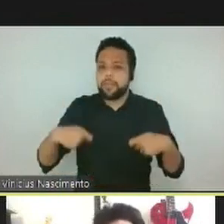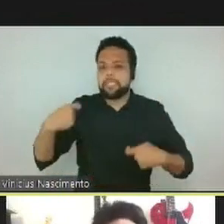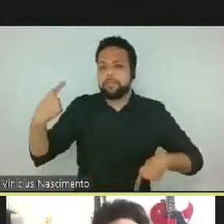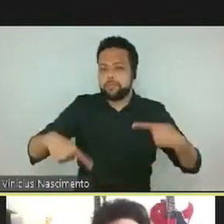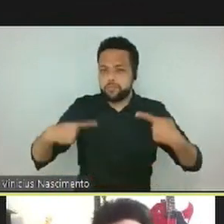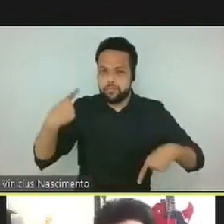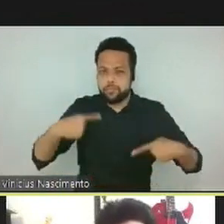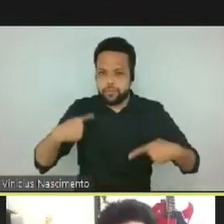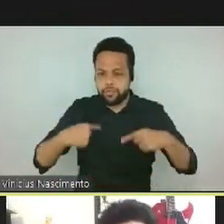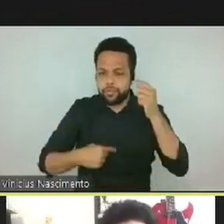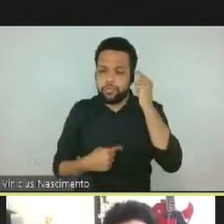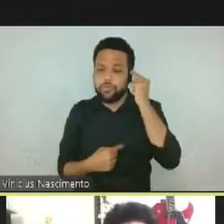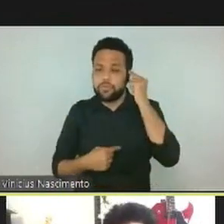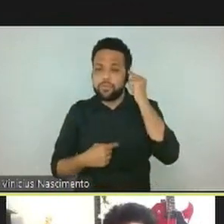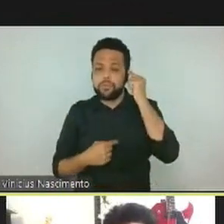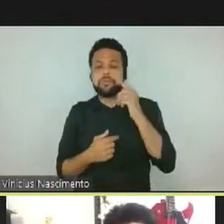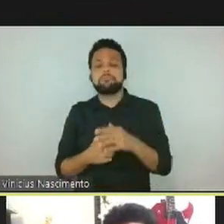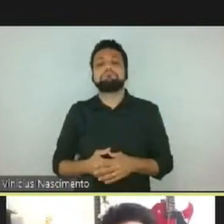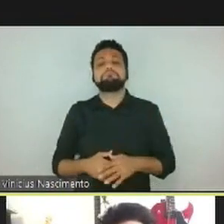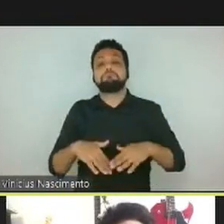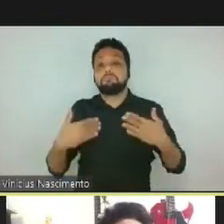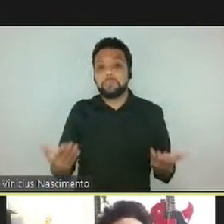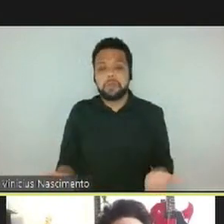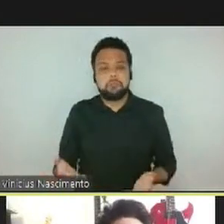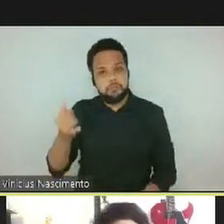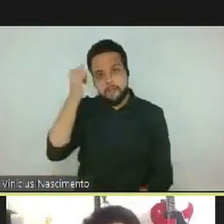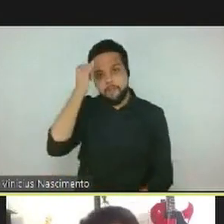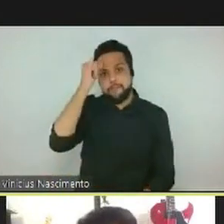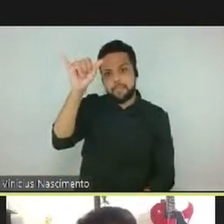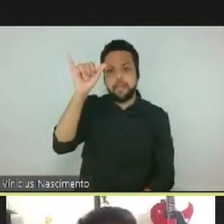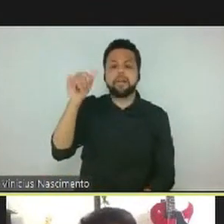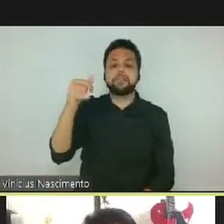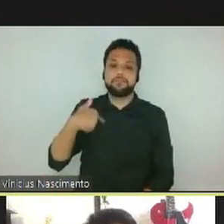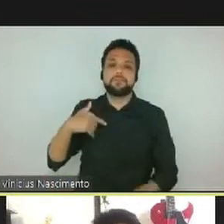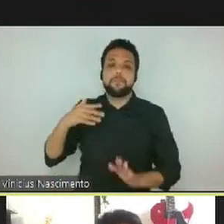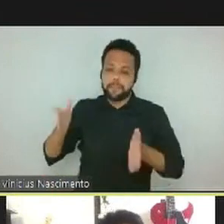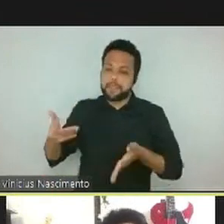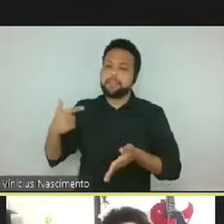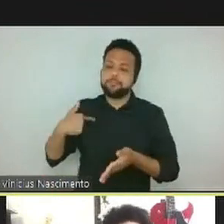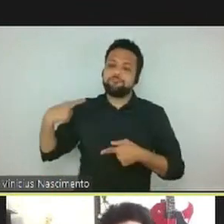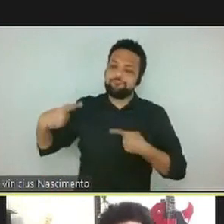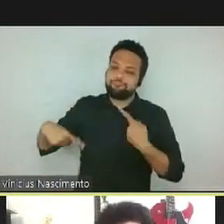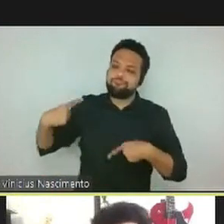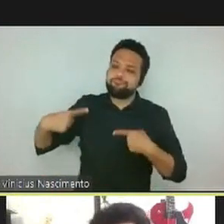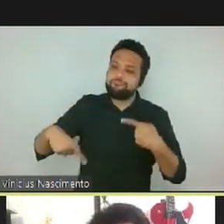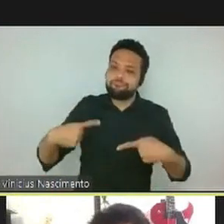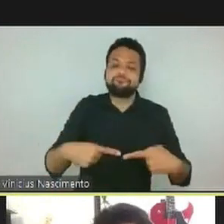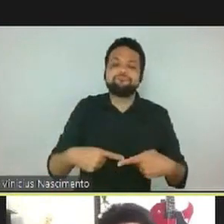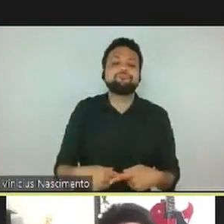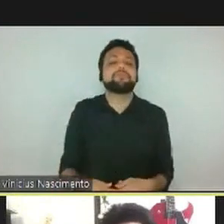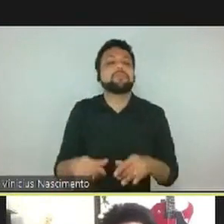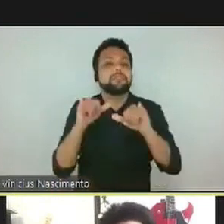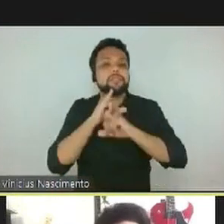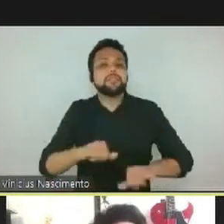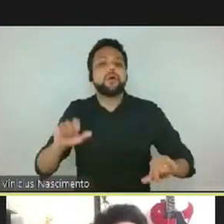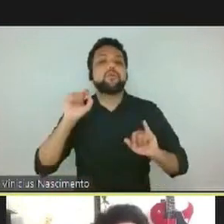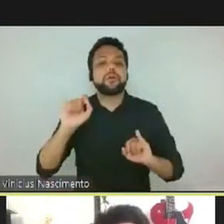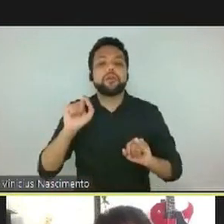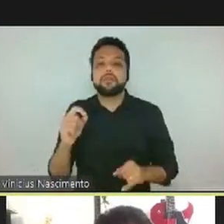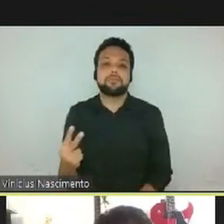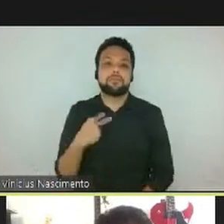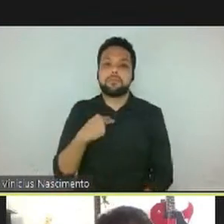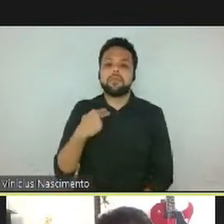né? Então, não dá para evitar, né? Tudo isso que eu estou trazendo é para dizer, não dá para evitar o